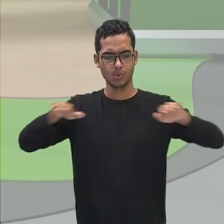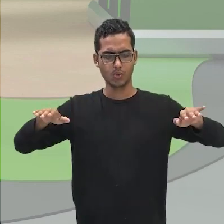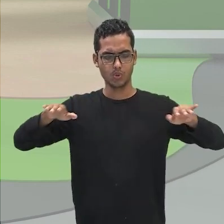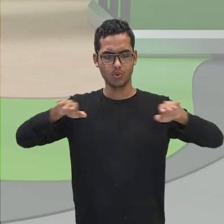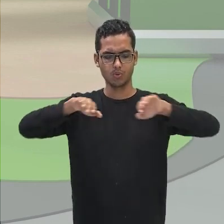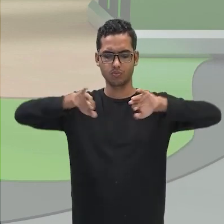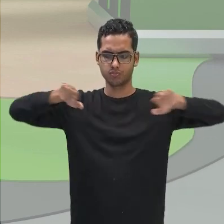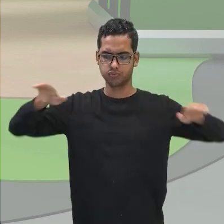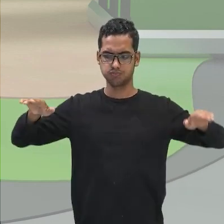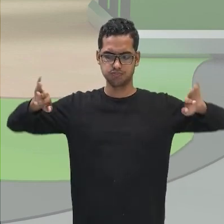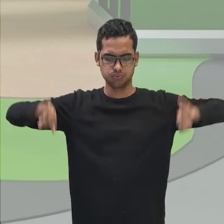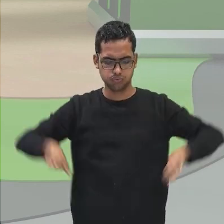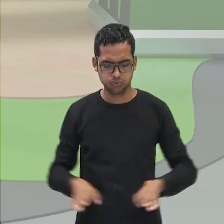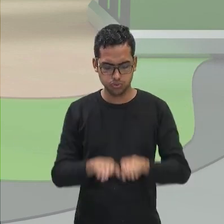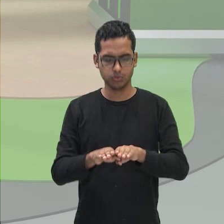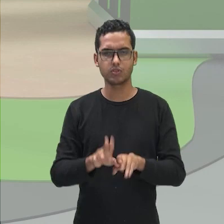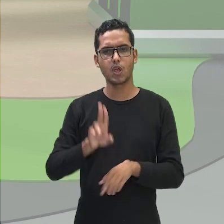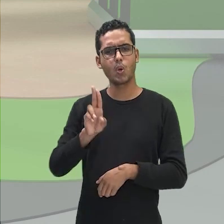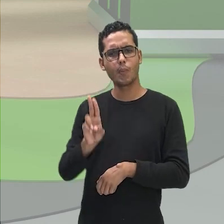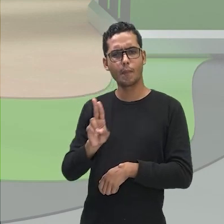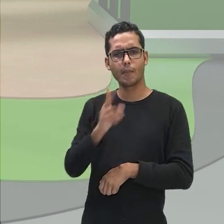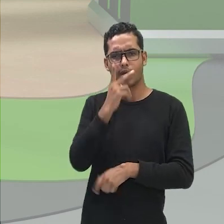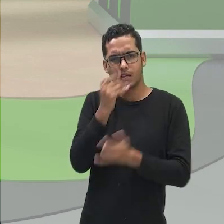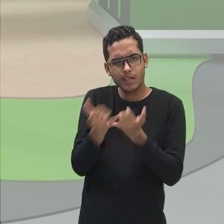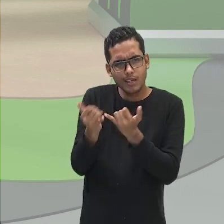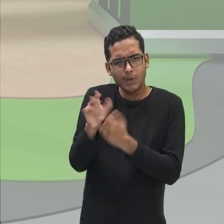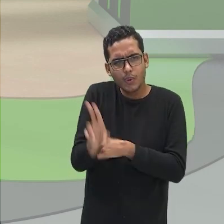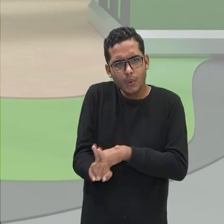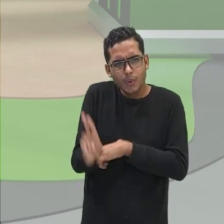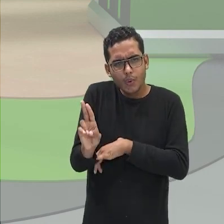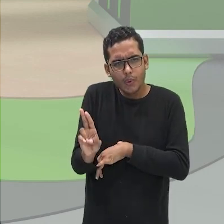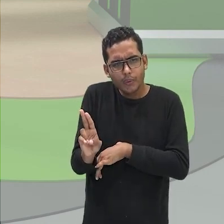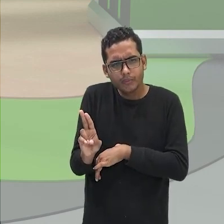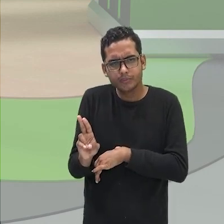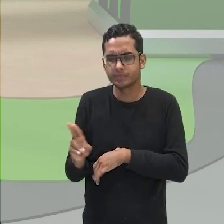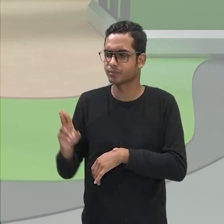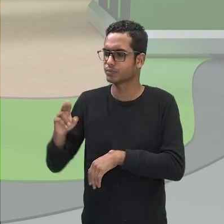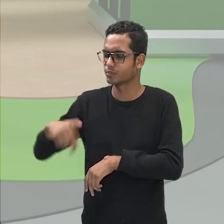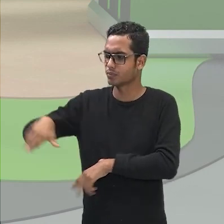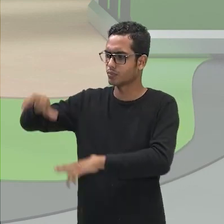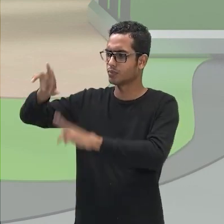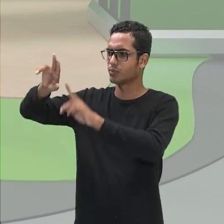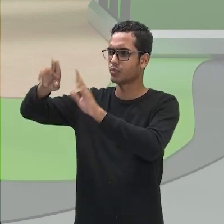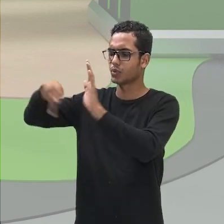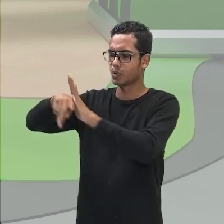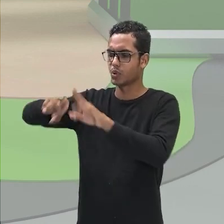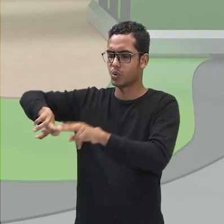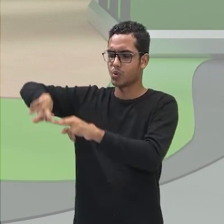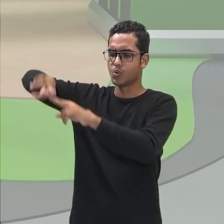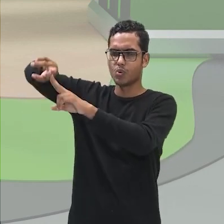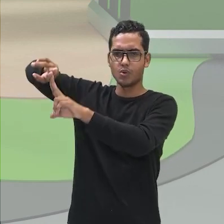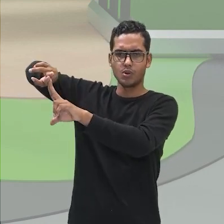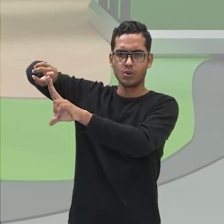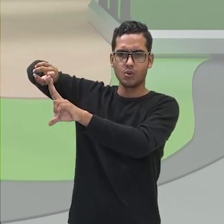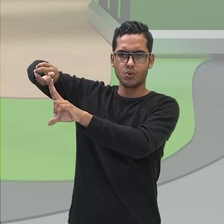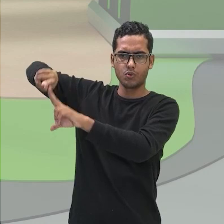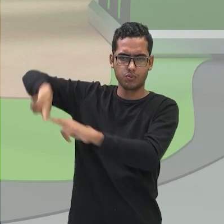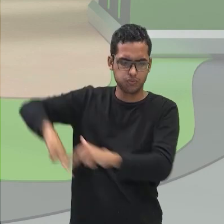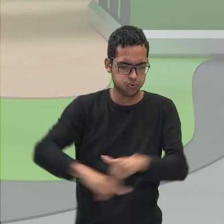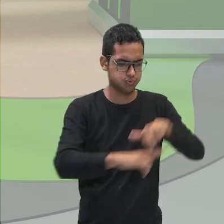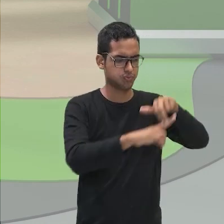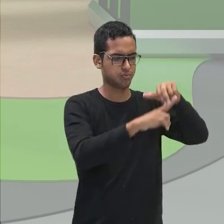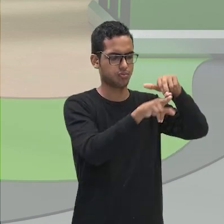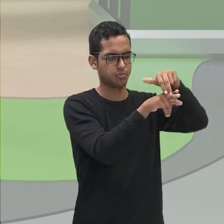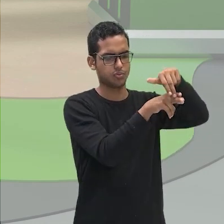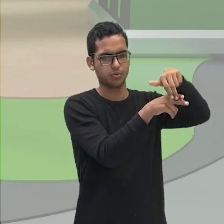energia potencial para ele se lançar na rampa, vai fazer seu movimento e está fazendo ali, ó, quando ele está se movimentando, a